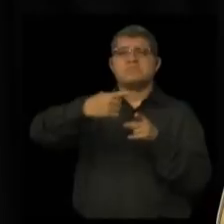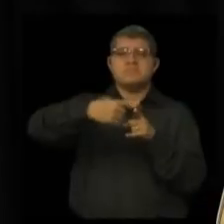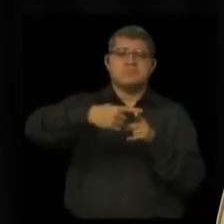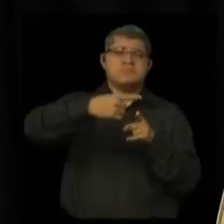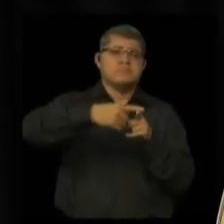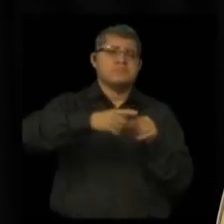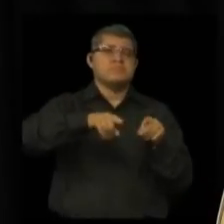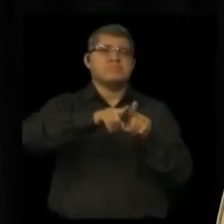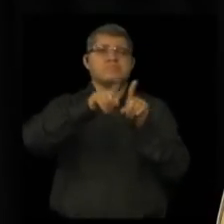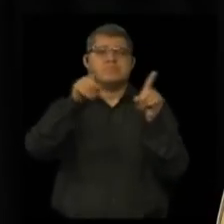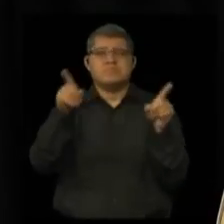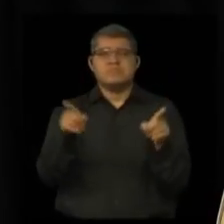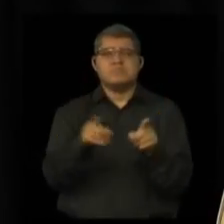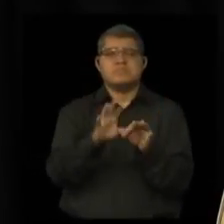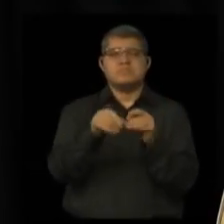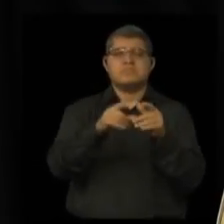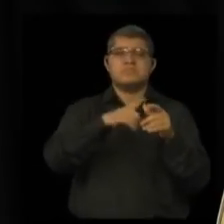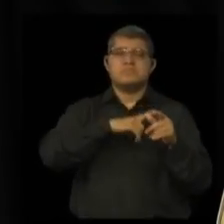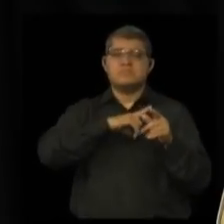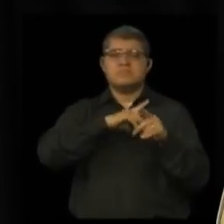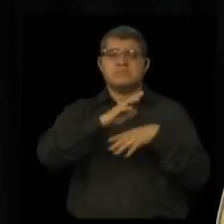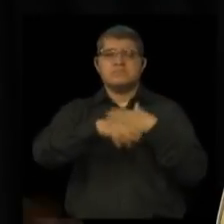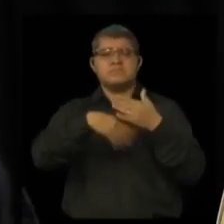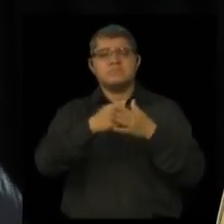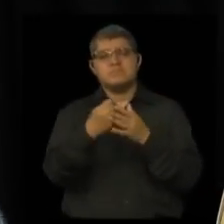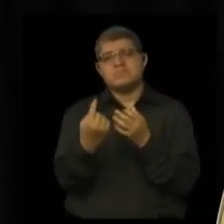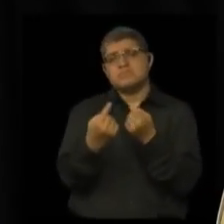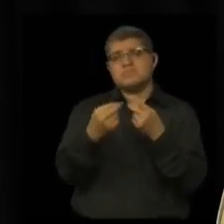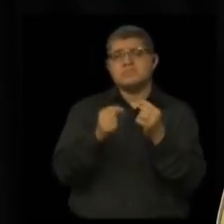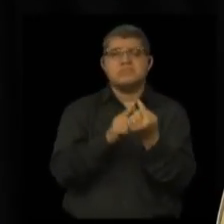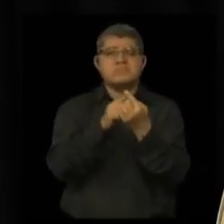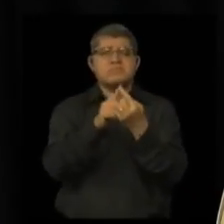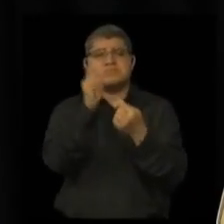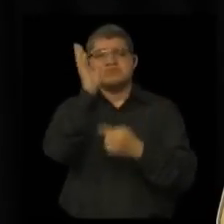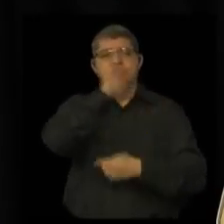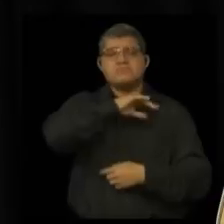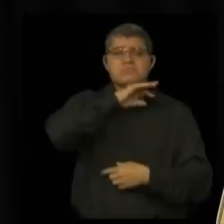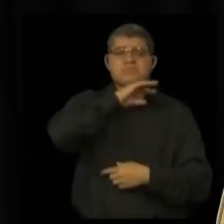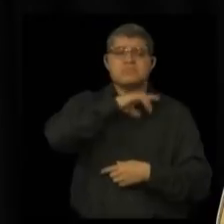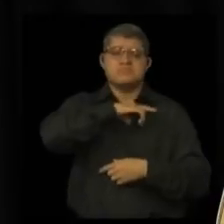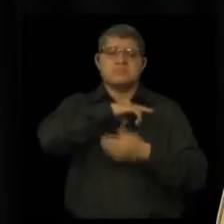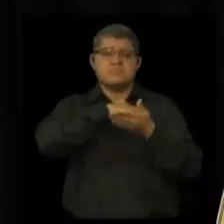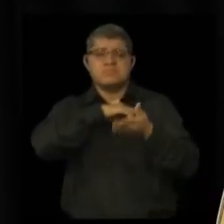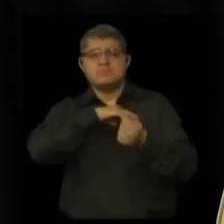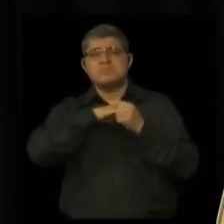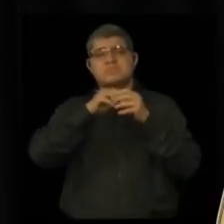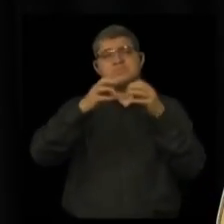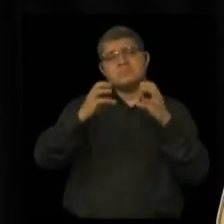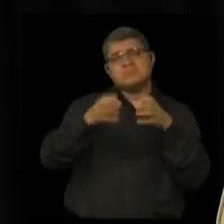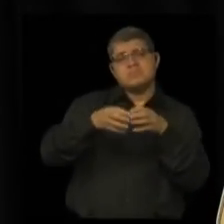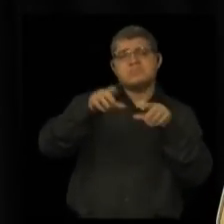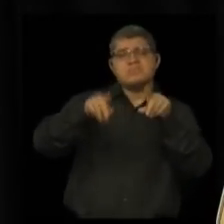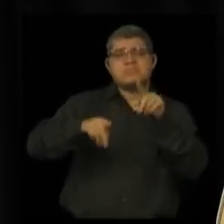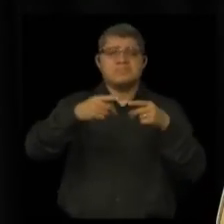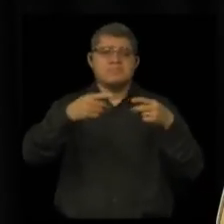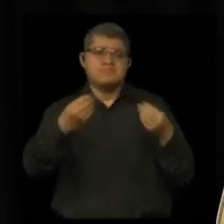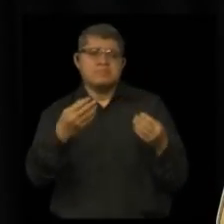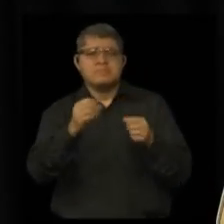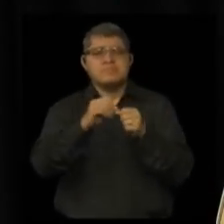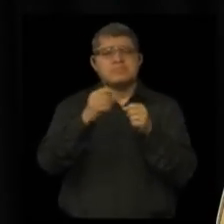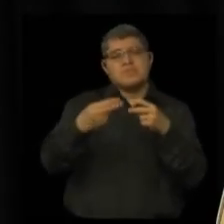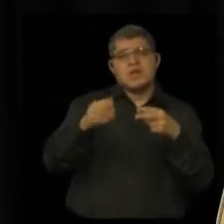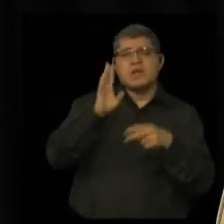enquanto tem alguns focos de violência, Tem aí multidões de pessoas fazendo